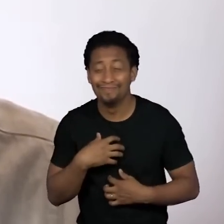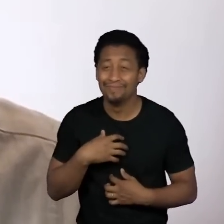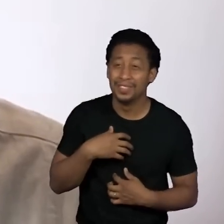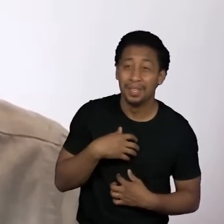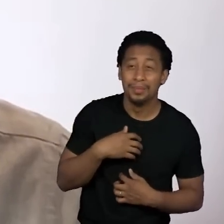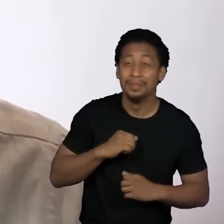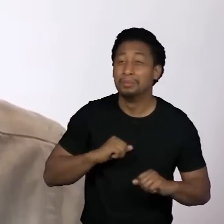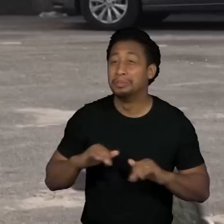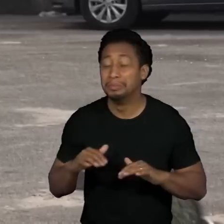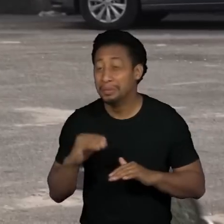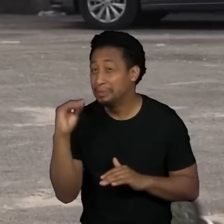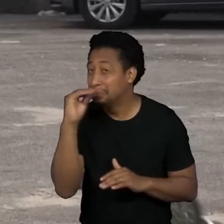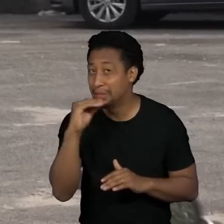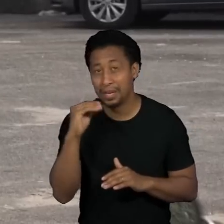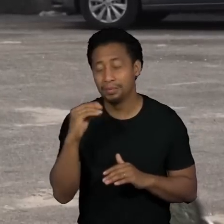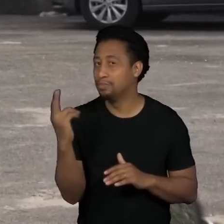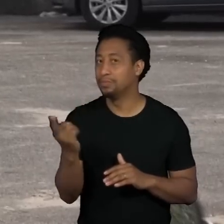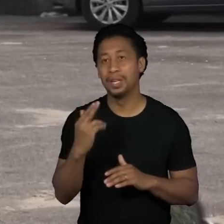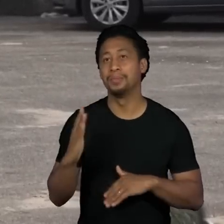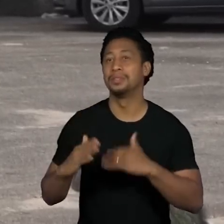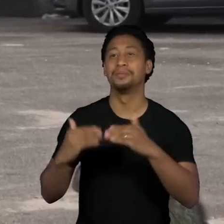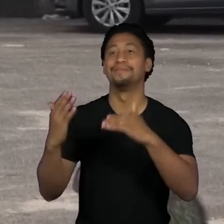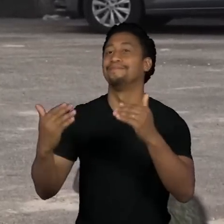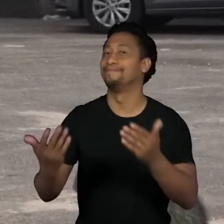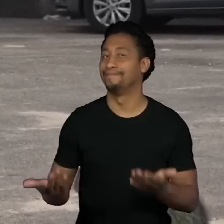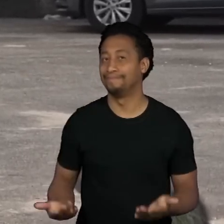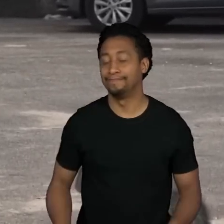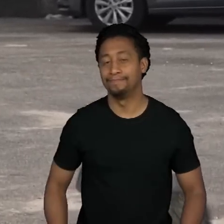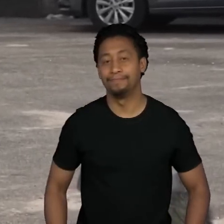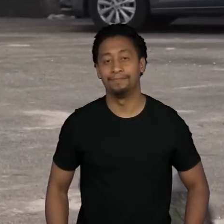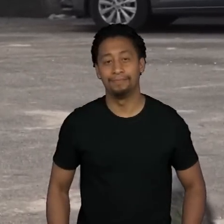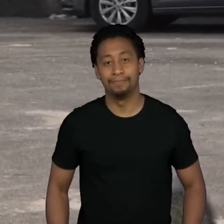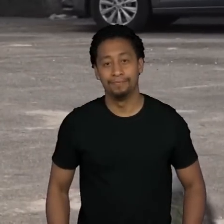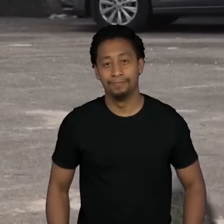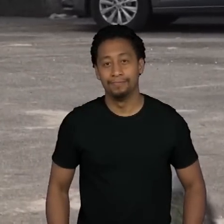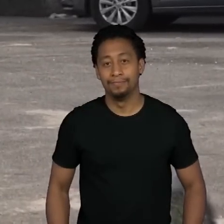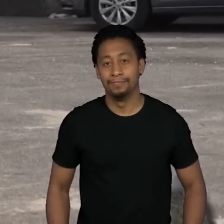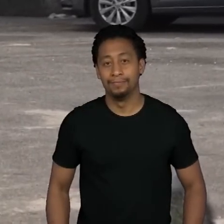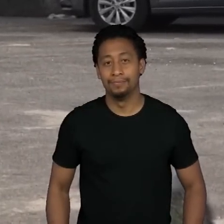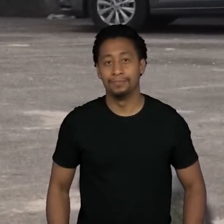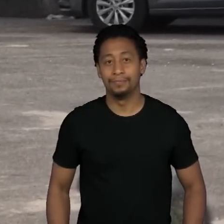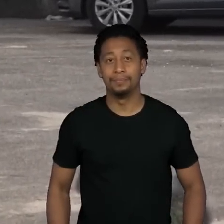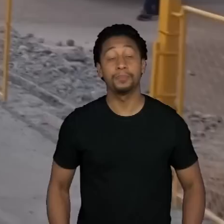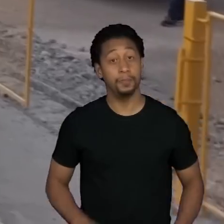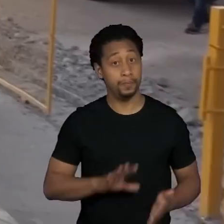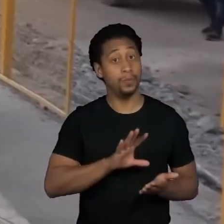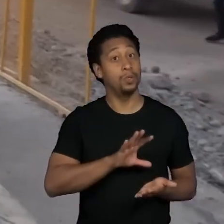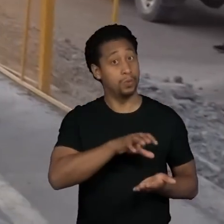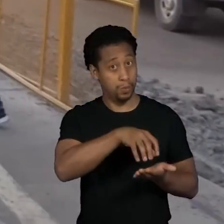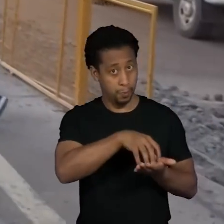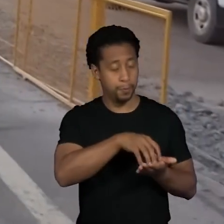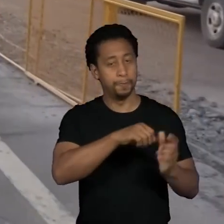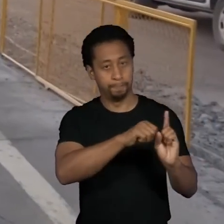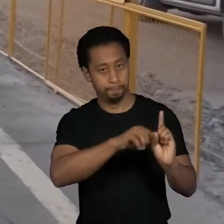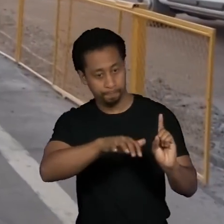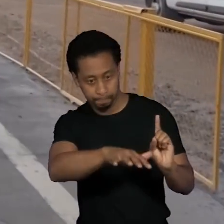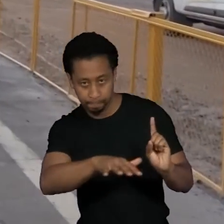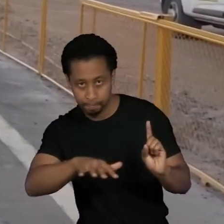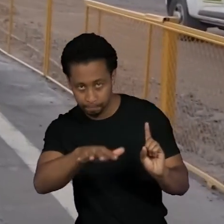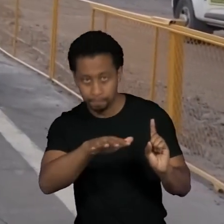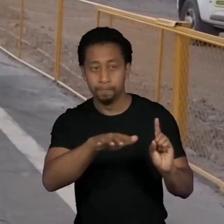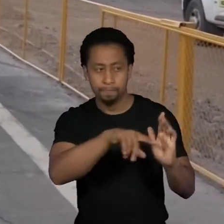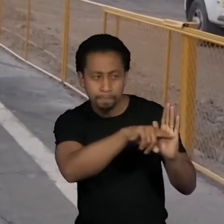inferior abaixo do que elas poderiam ter. O O Instituto Socioambiental estima